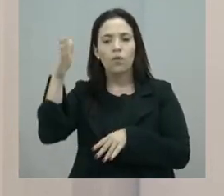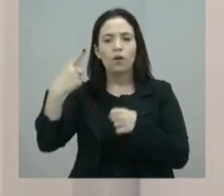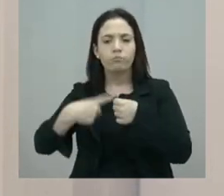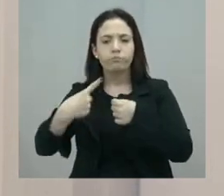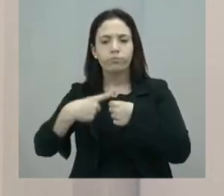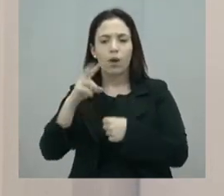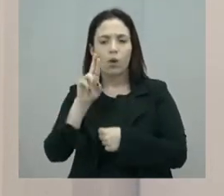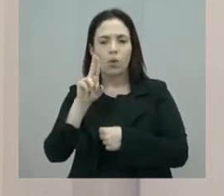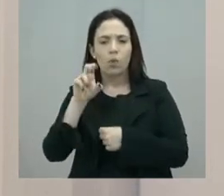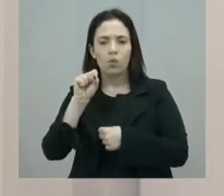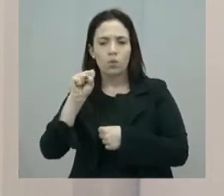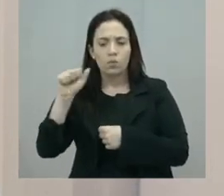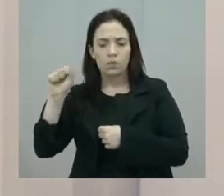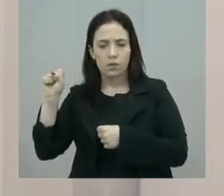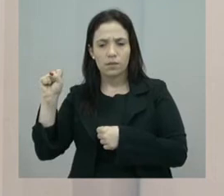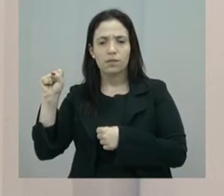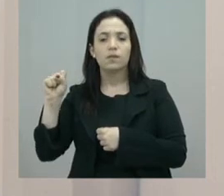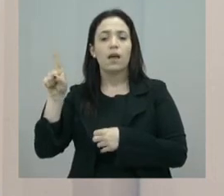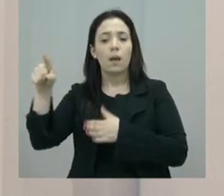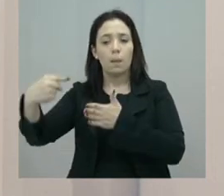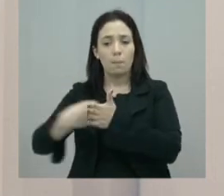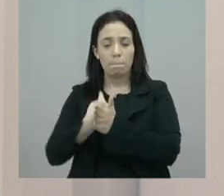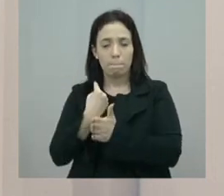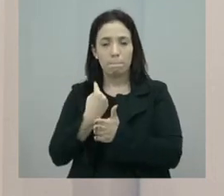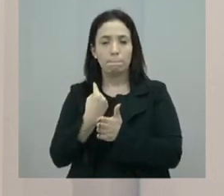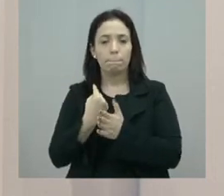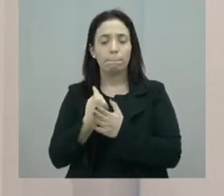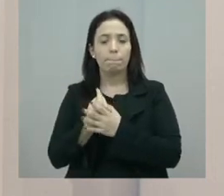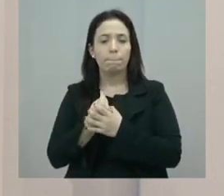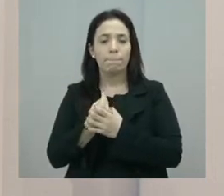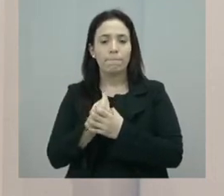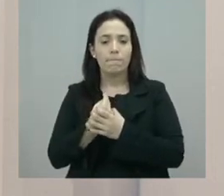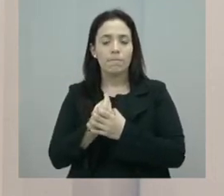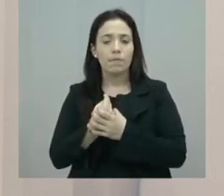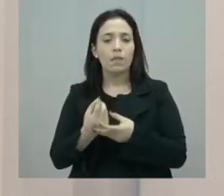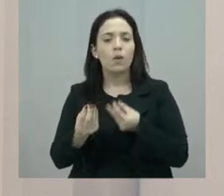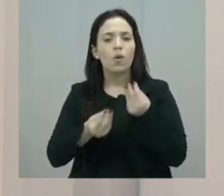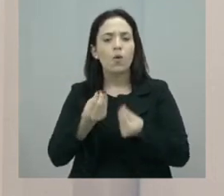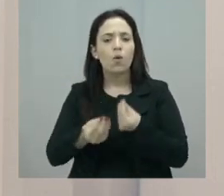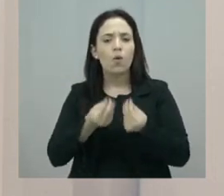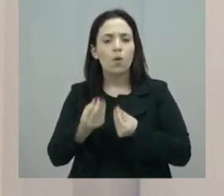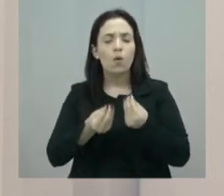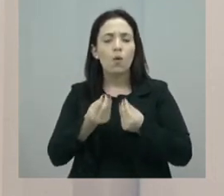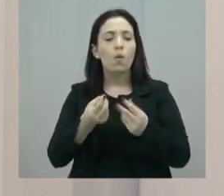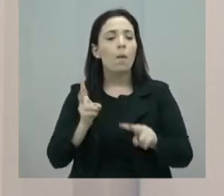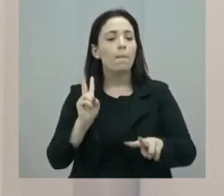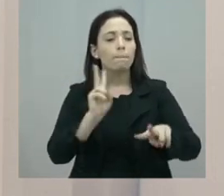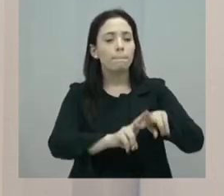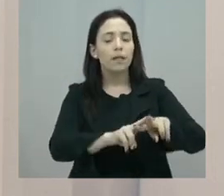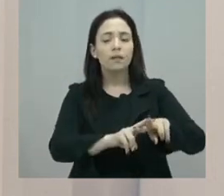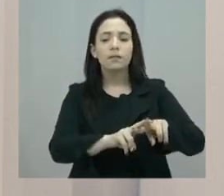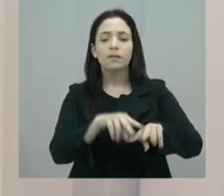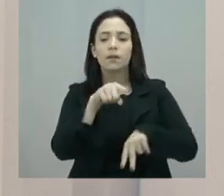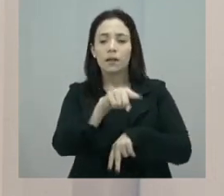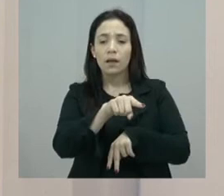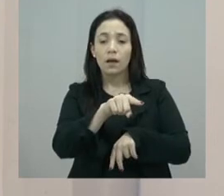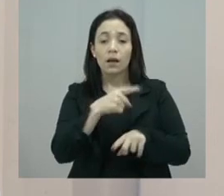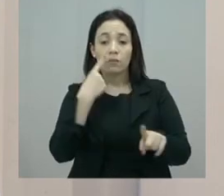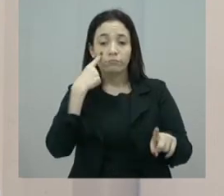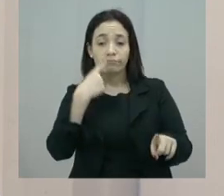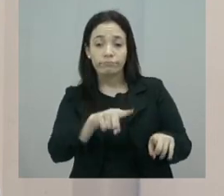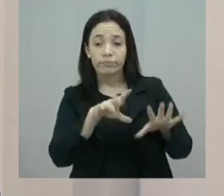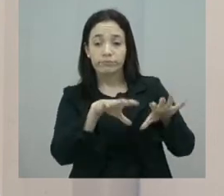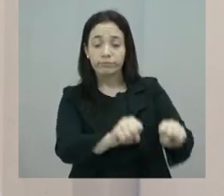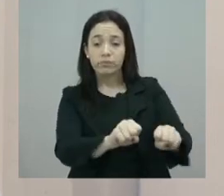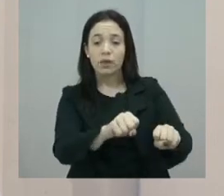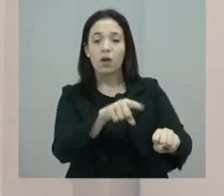e o delegado regional de Russas me fez a pergunta de como é que ele iria fazer um auto de prisão em flagrante e garantir a prisão em flagrante de